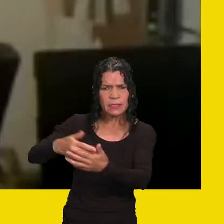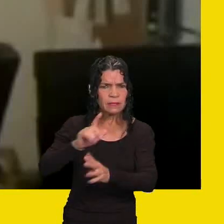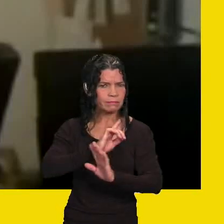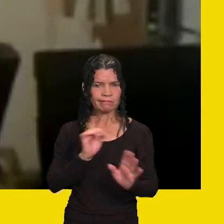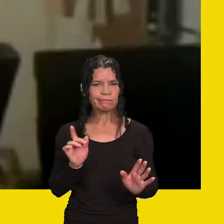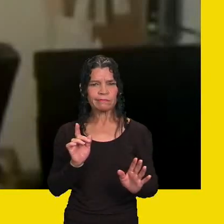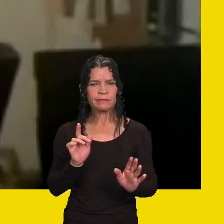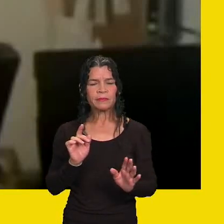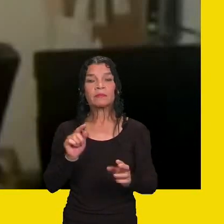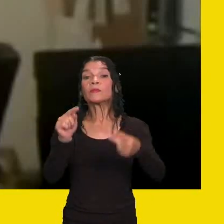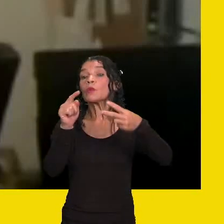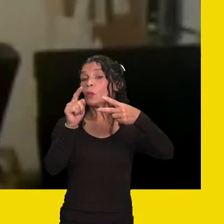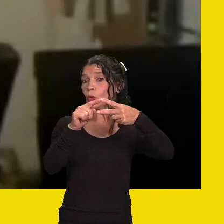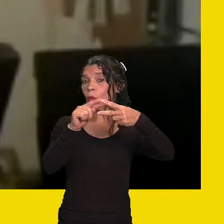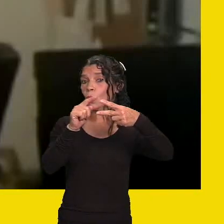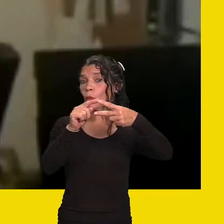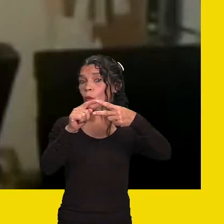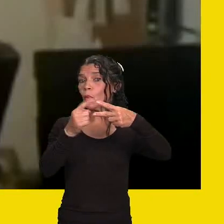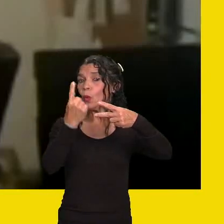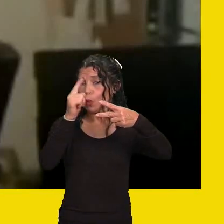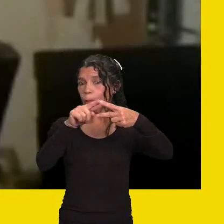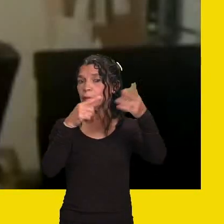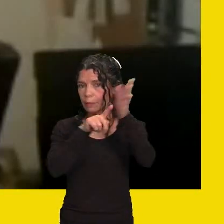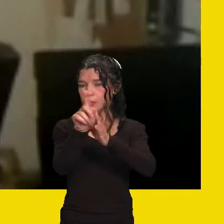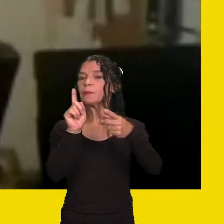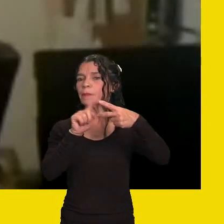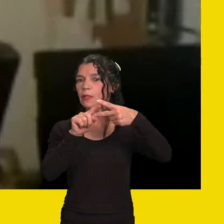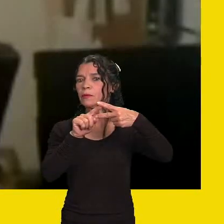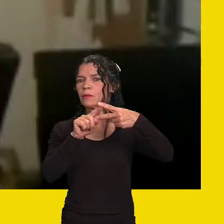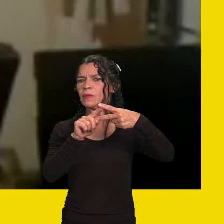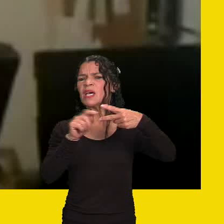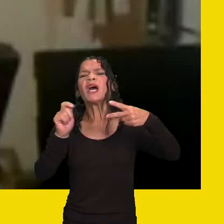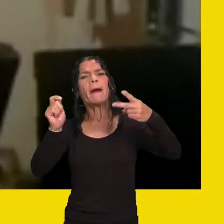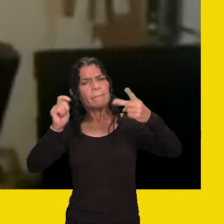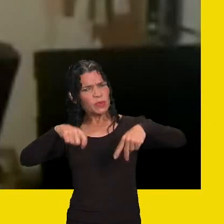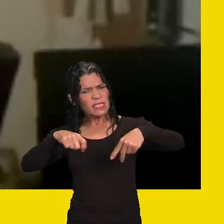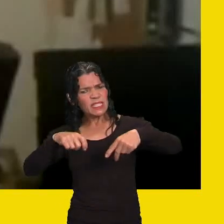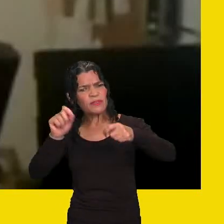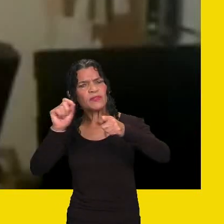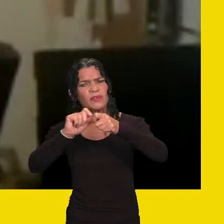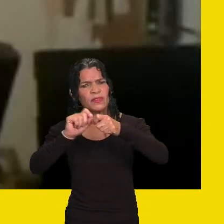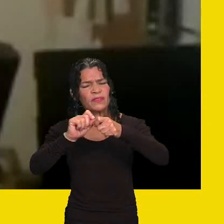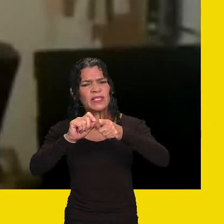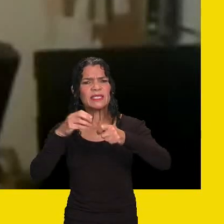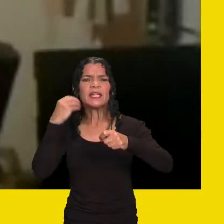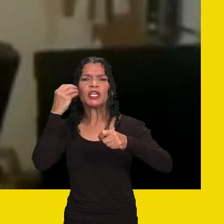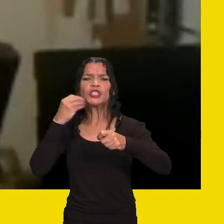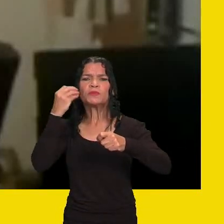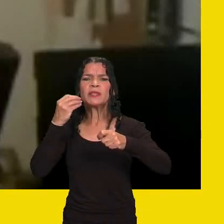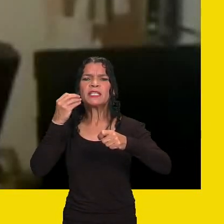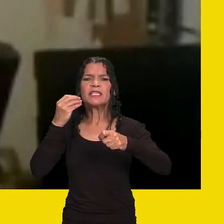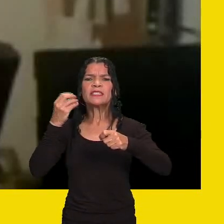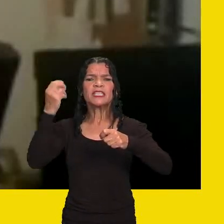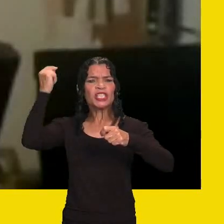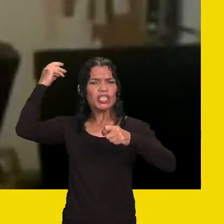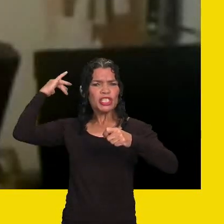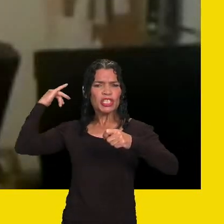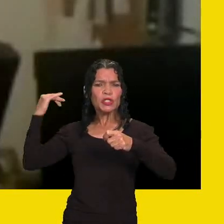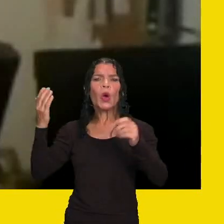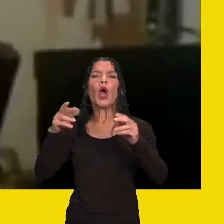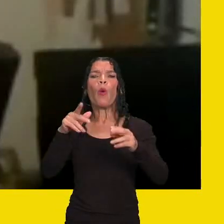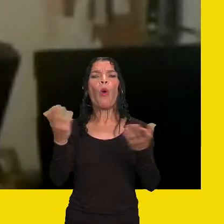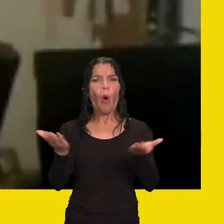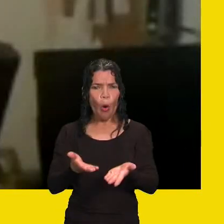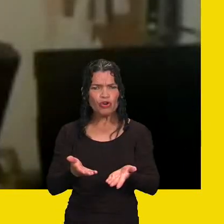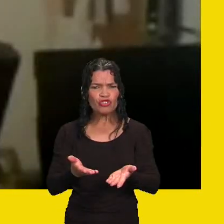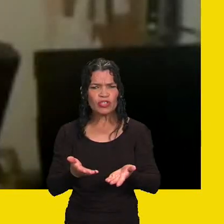Passando aqui pelo primeiro questionamento, é possível reproduzir a experiência de Angicos como se deu hoje? A